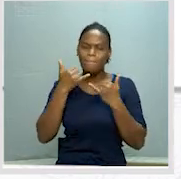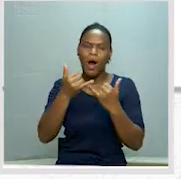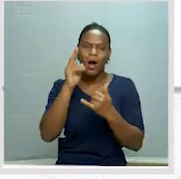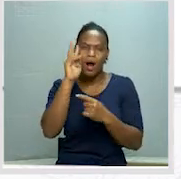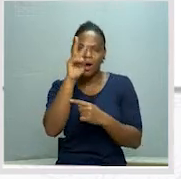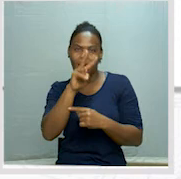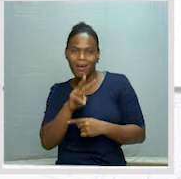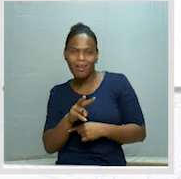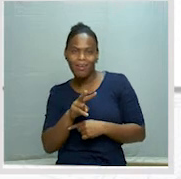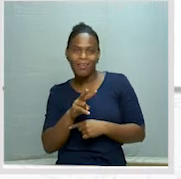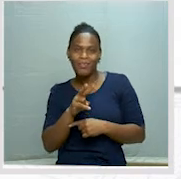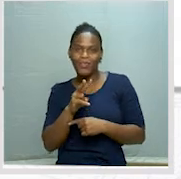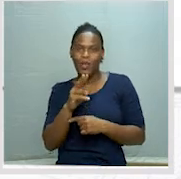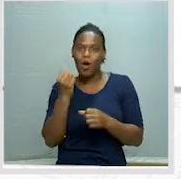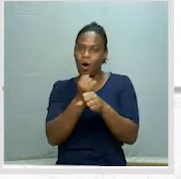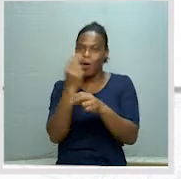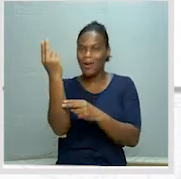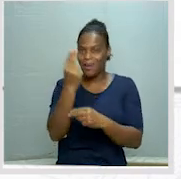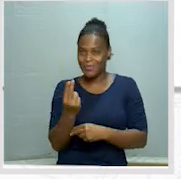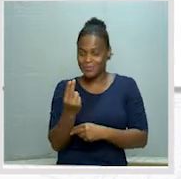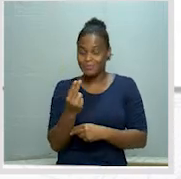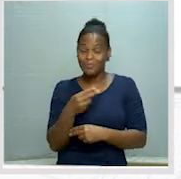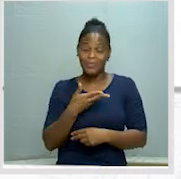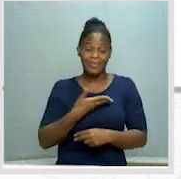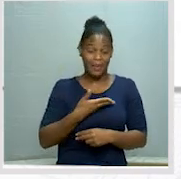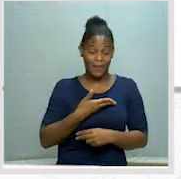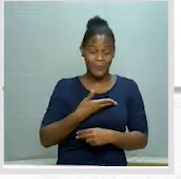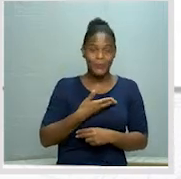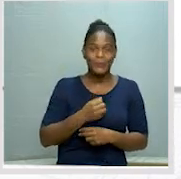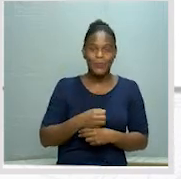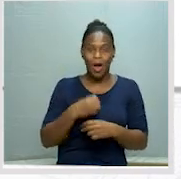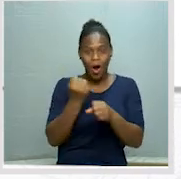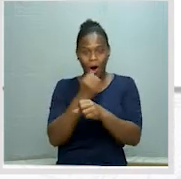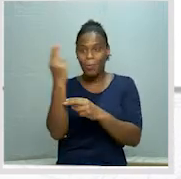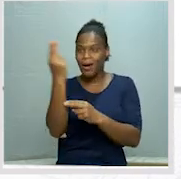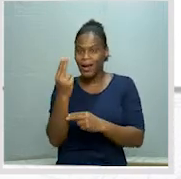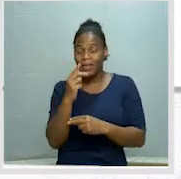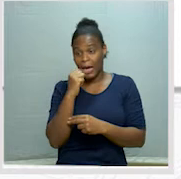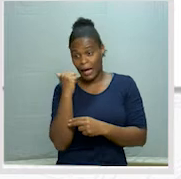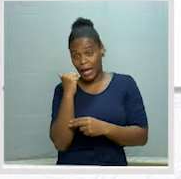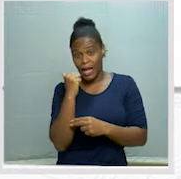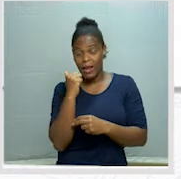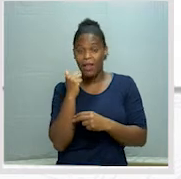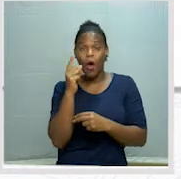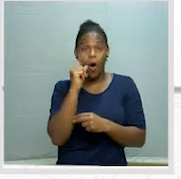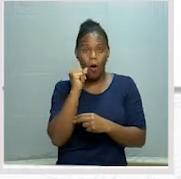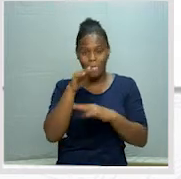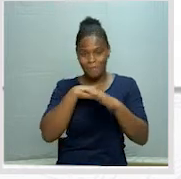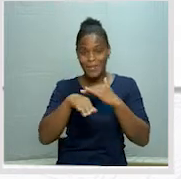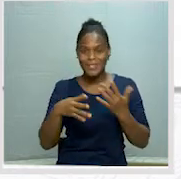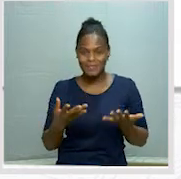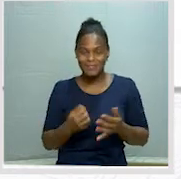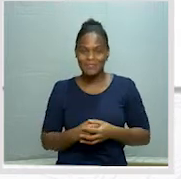a contemplação de uma obra de arte. A linha D, é a obra de arte aquela que é